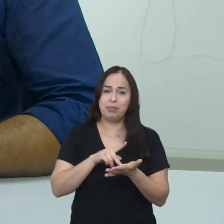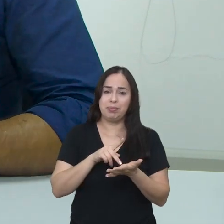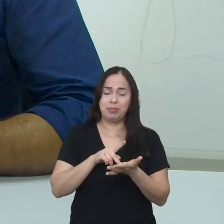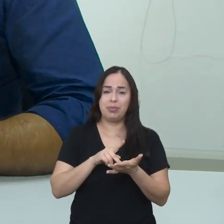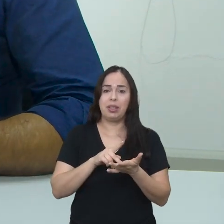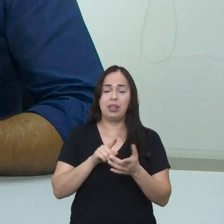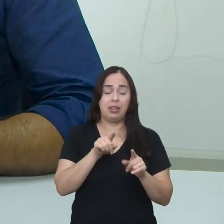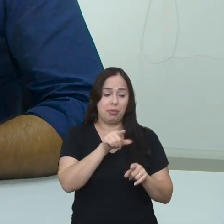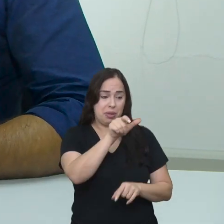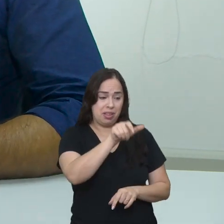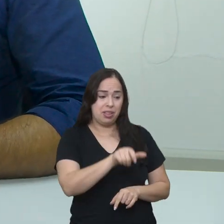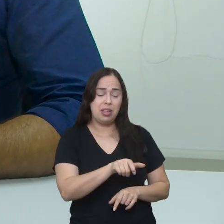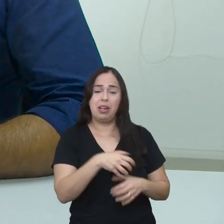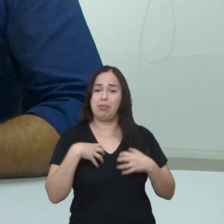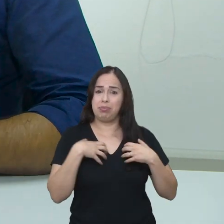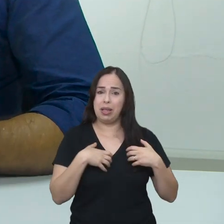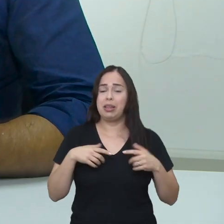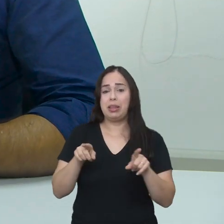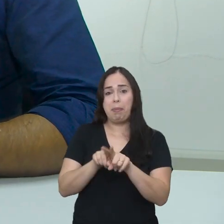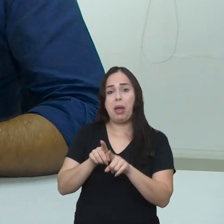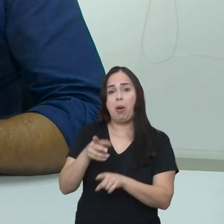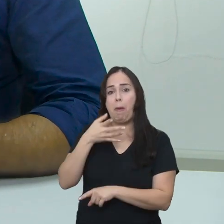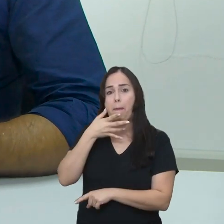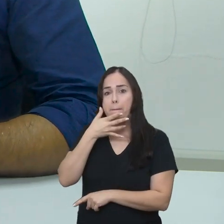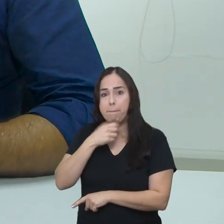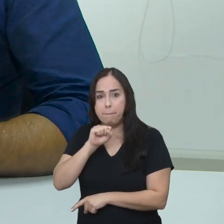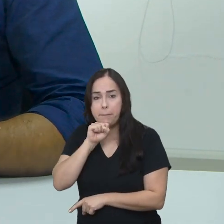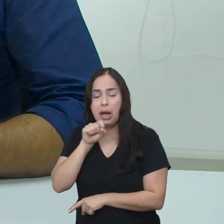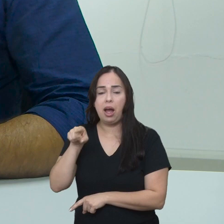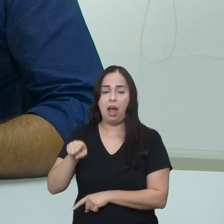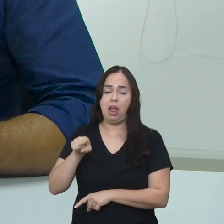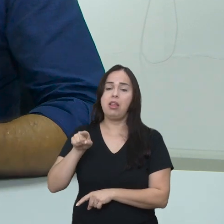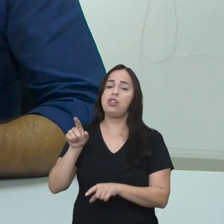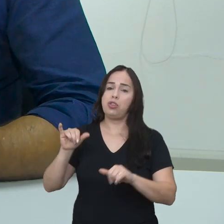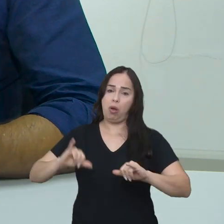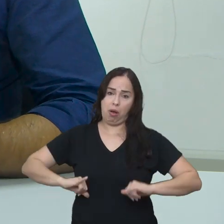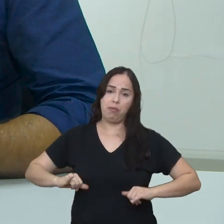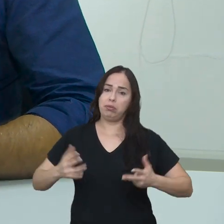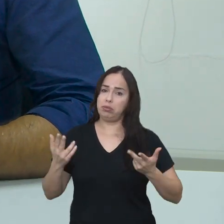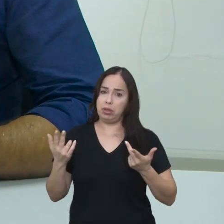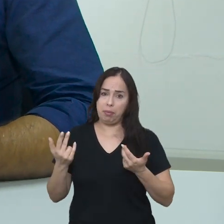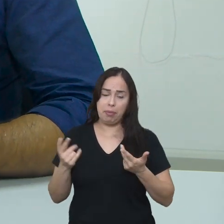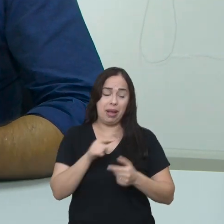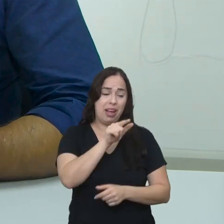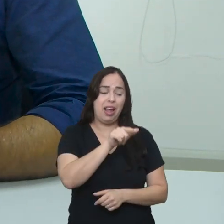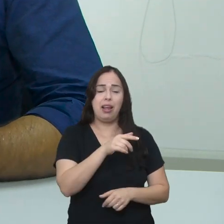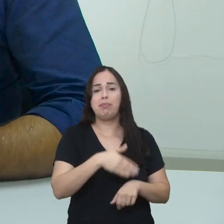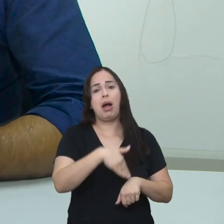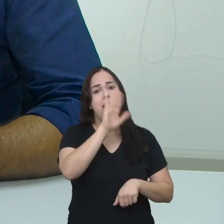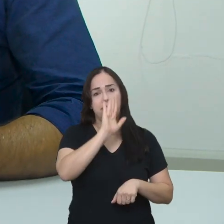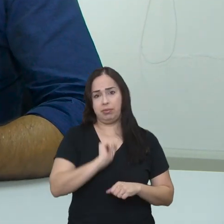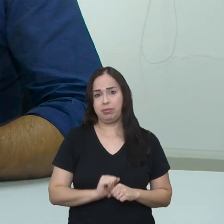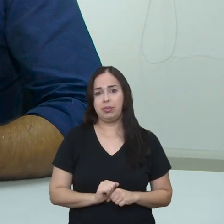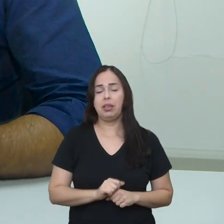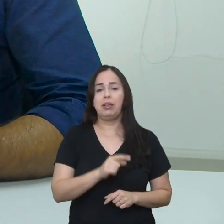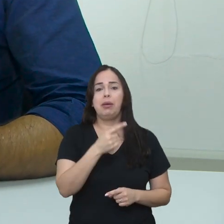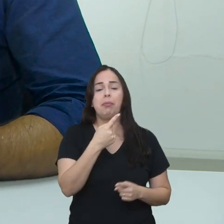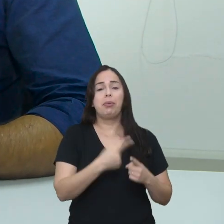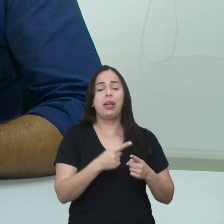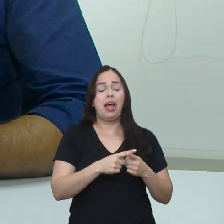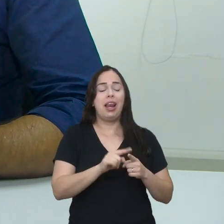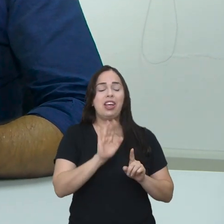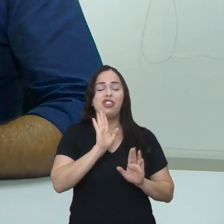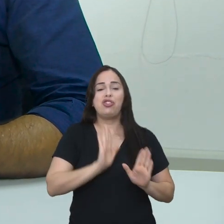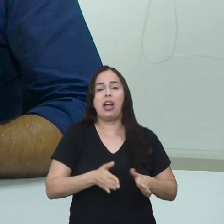abalada né na verdade a bala a todos né Não só a mãe mas o pai também mas a mãe que tem o impacto maior